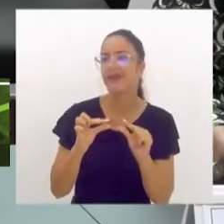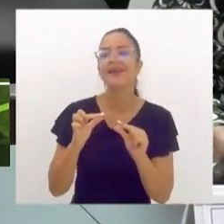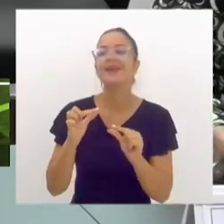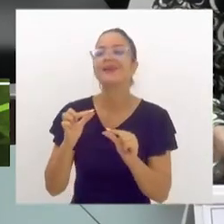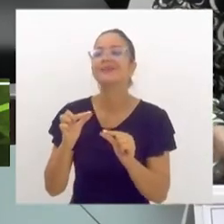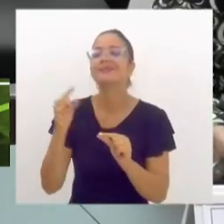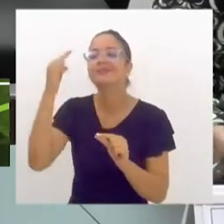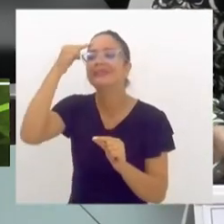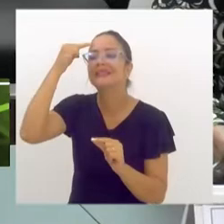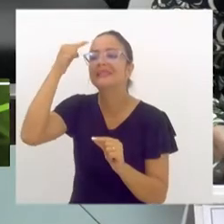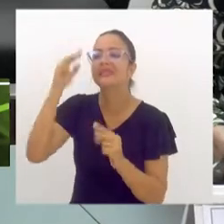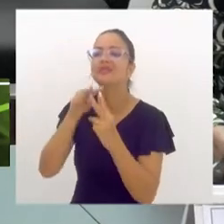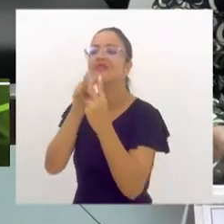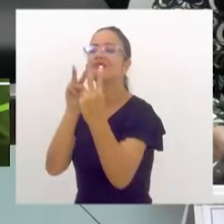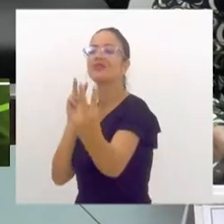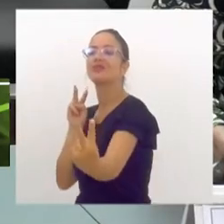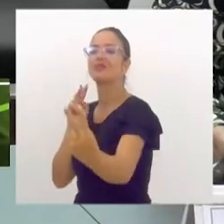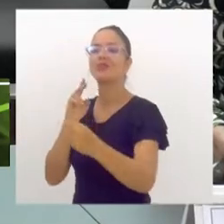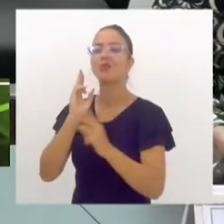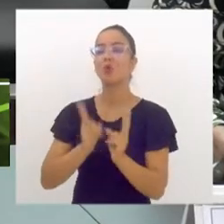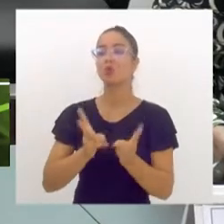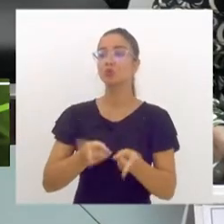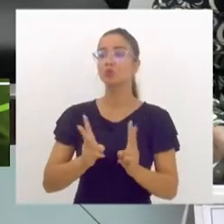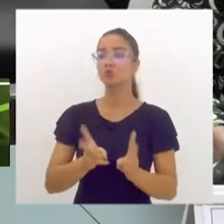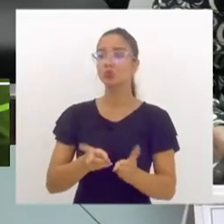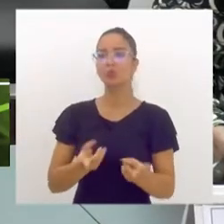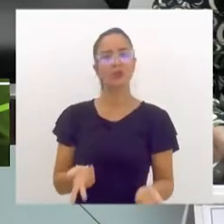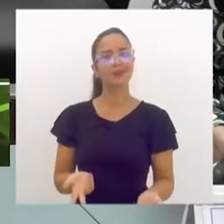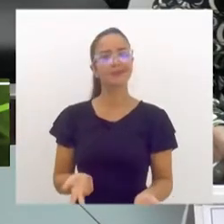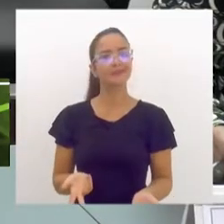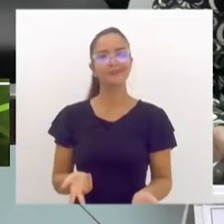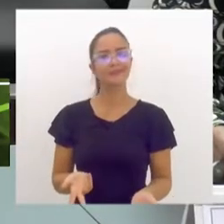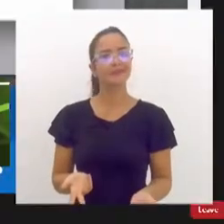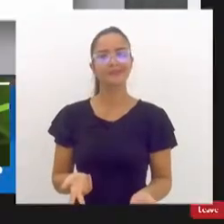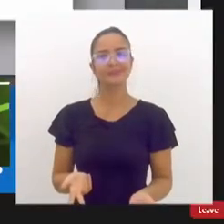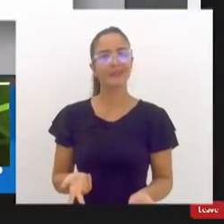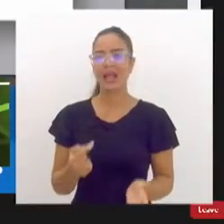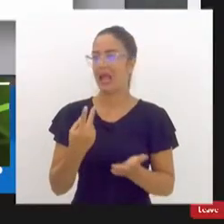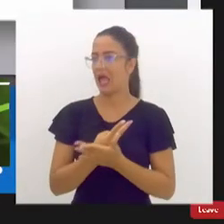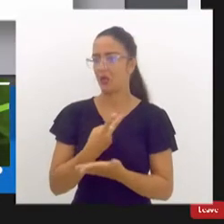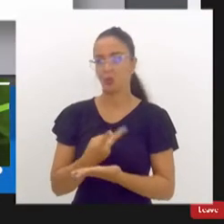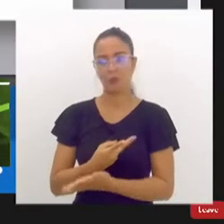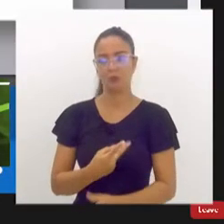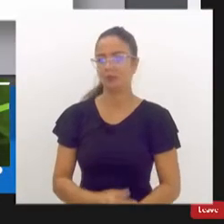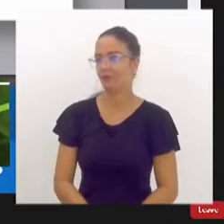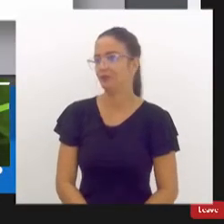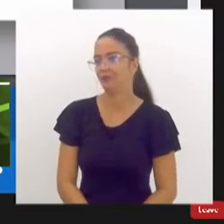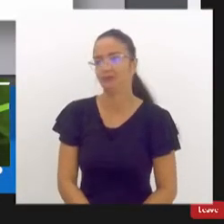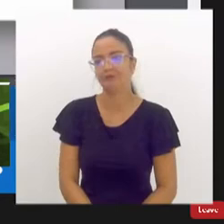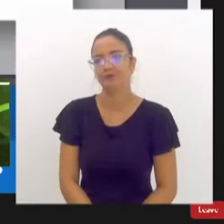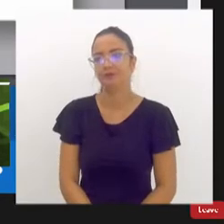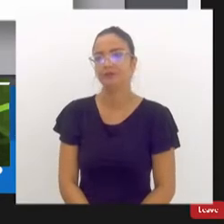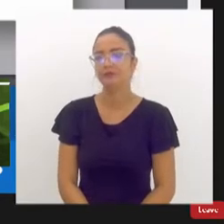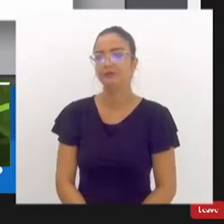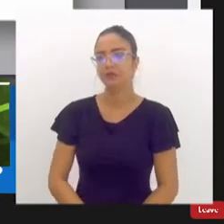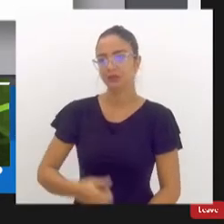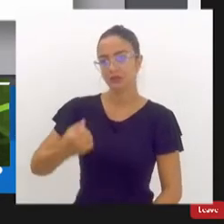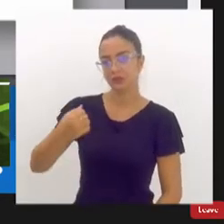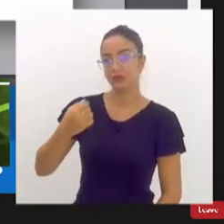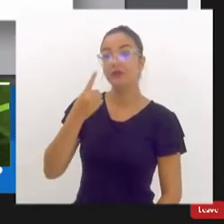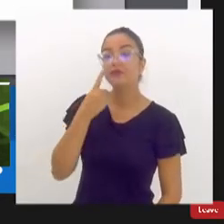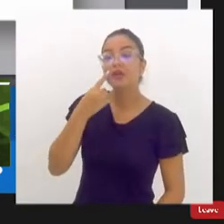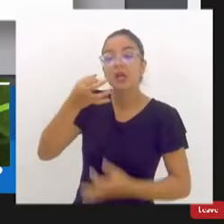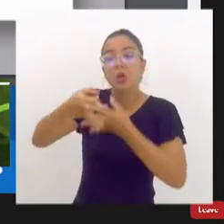para funcionamento, para driblar o dia a dia da oferta. Pode passar, por favor? Aí são os